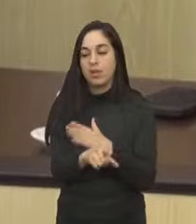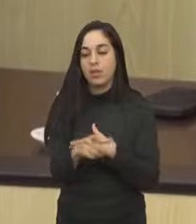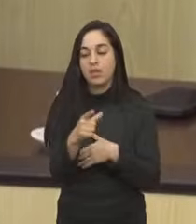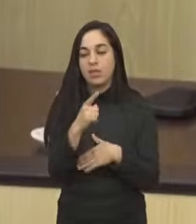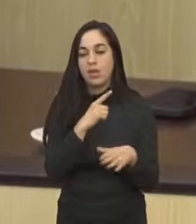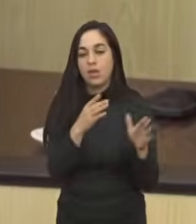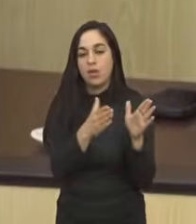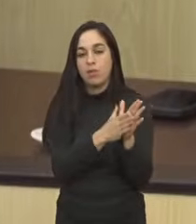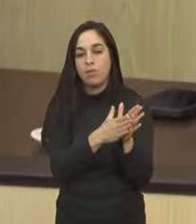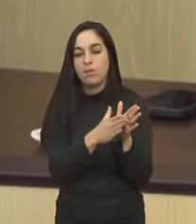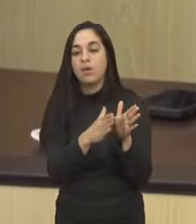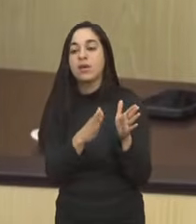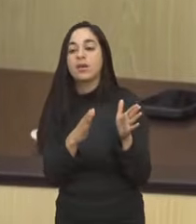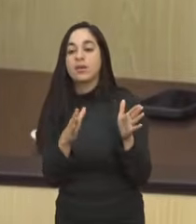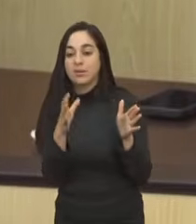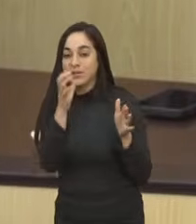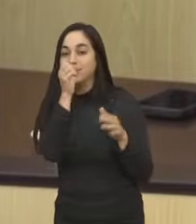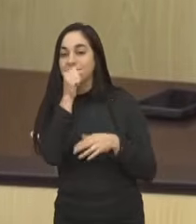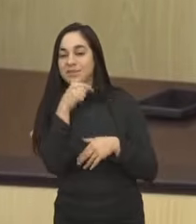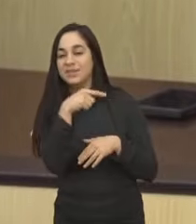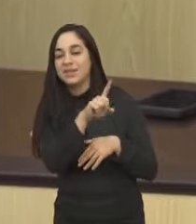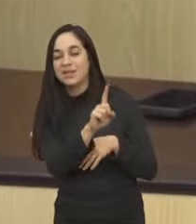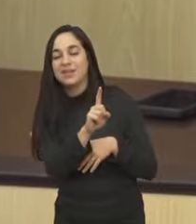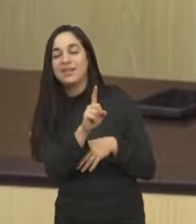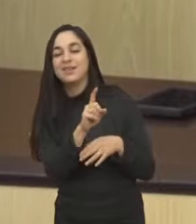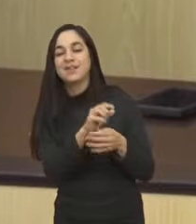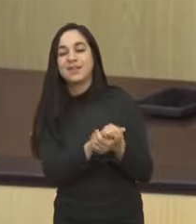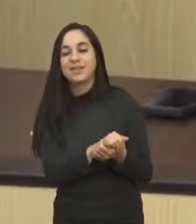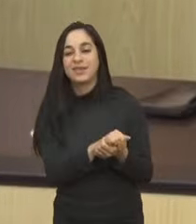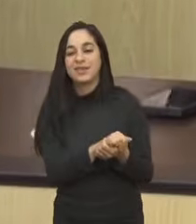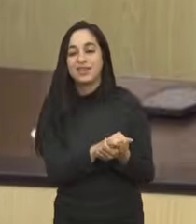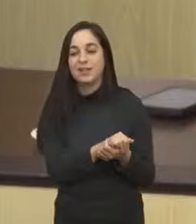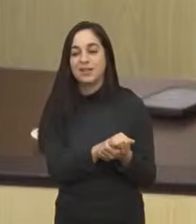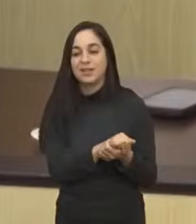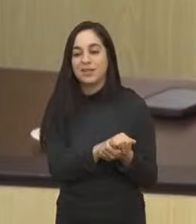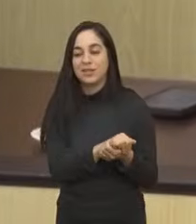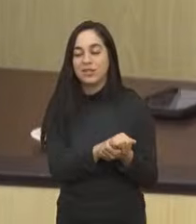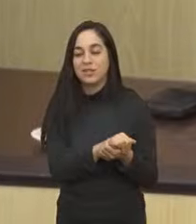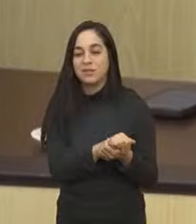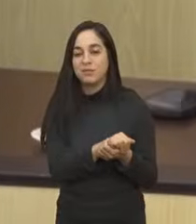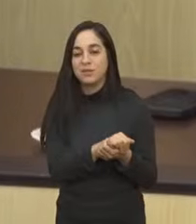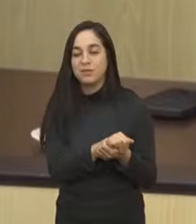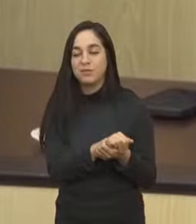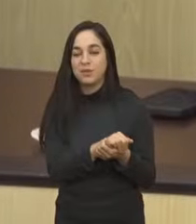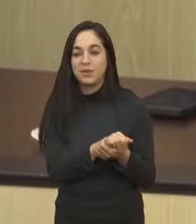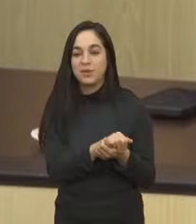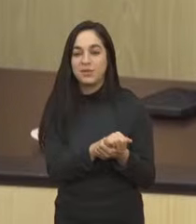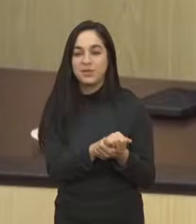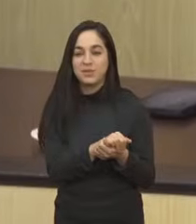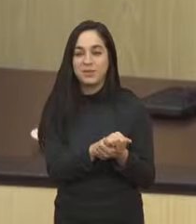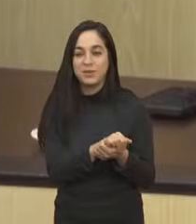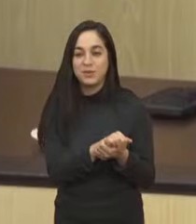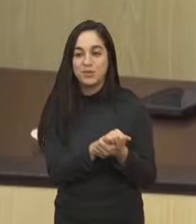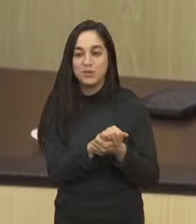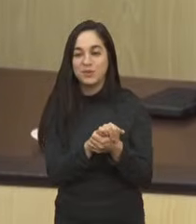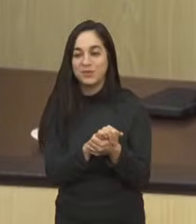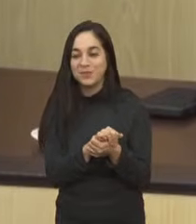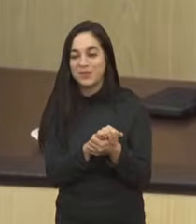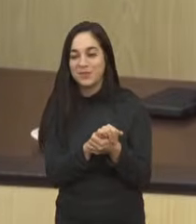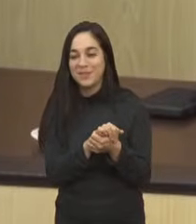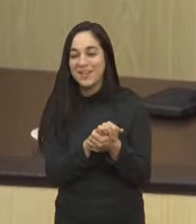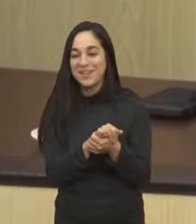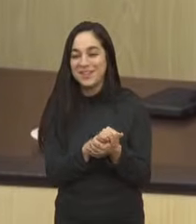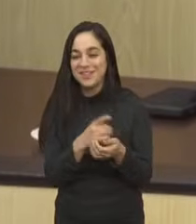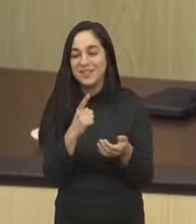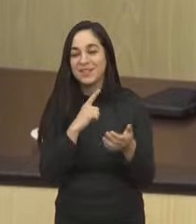para a resposta dos ofícios? Em caso afirmativo, qual é esse prazo e quais as medidas adotadas para garantir que ele seja